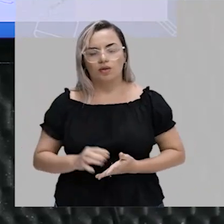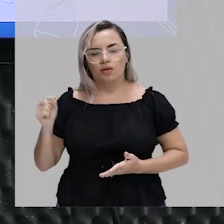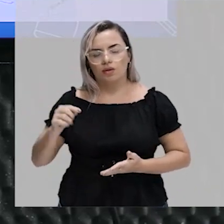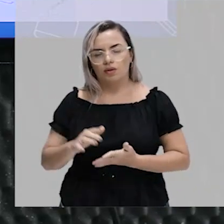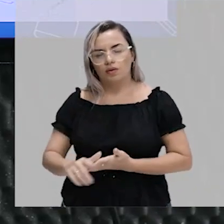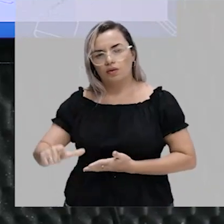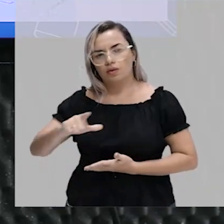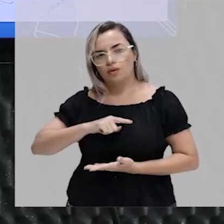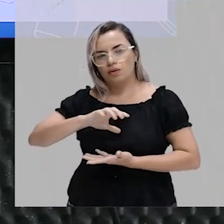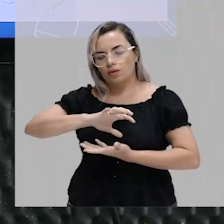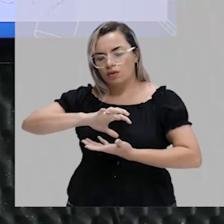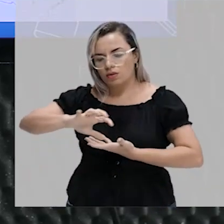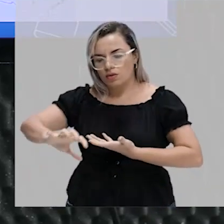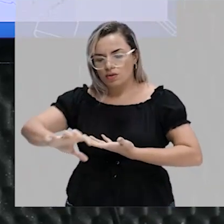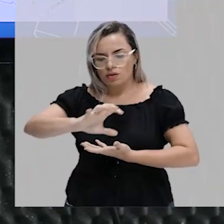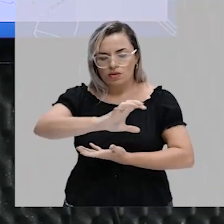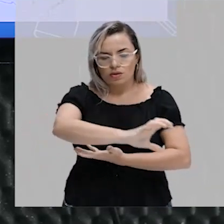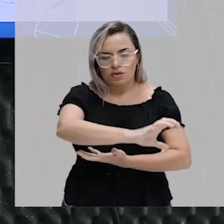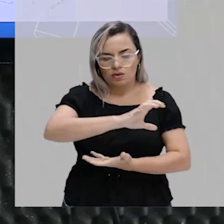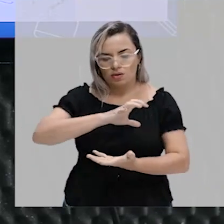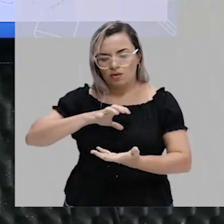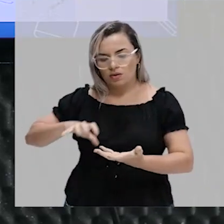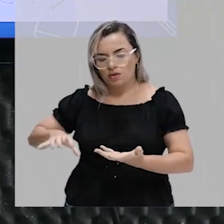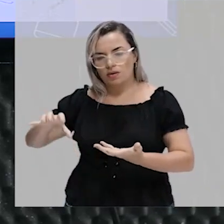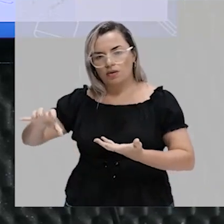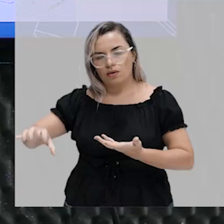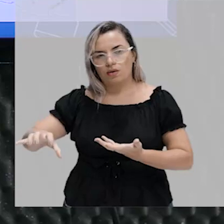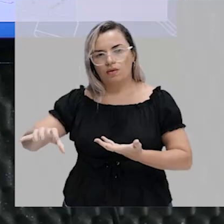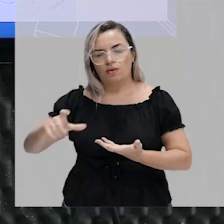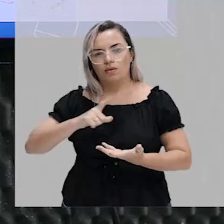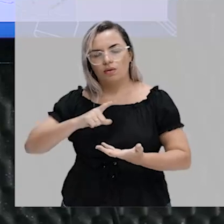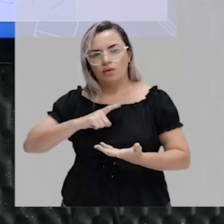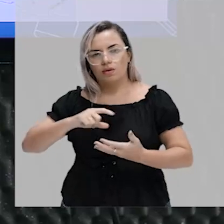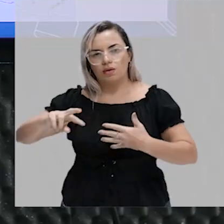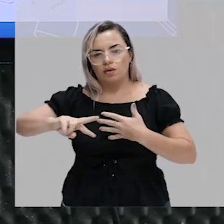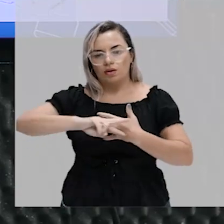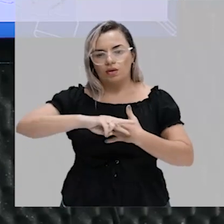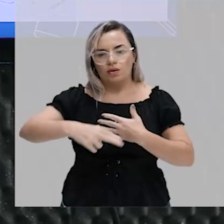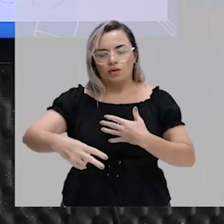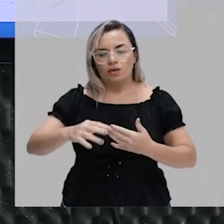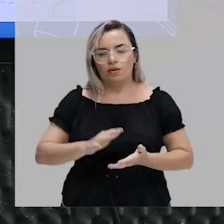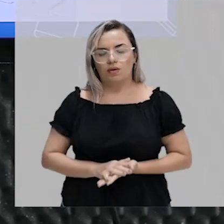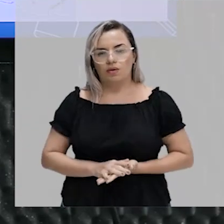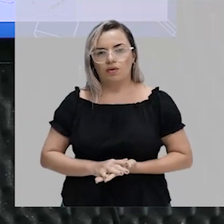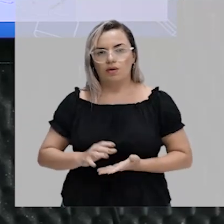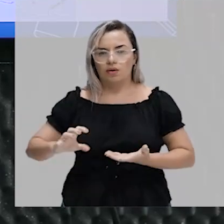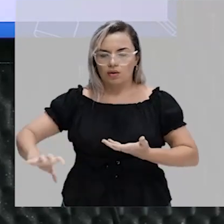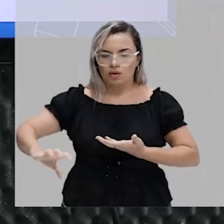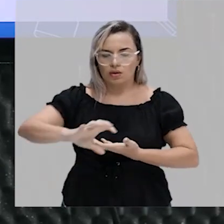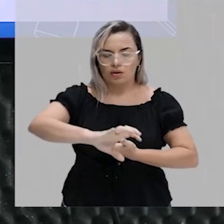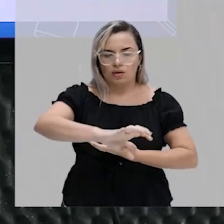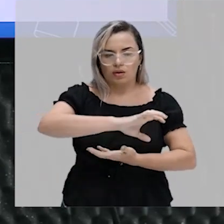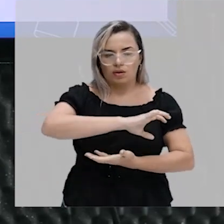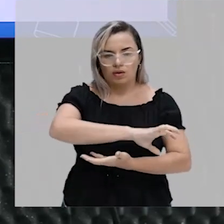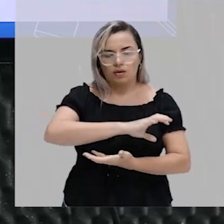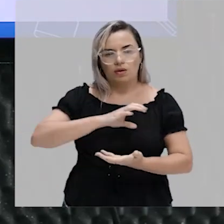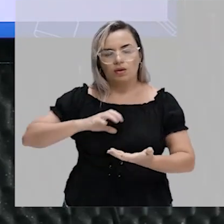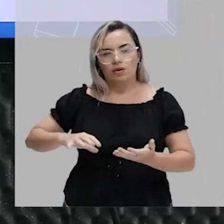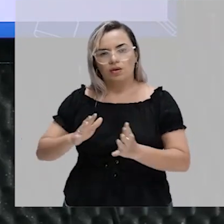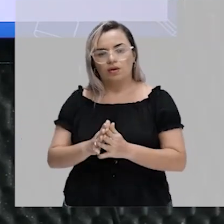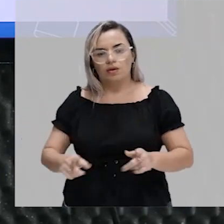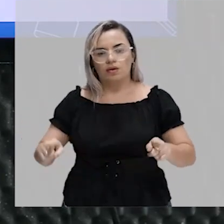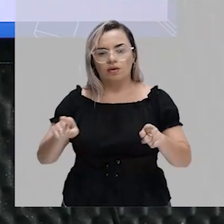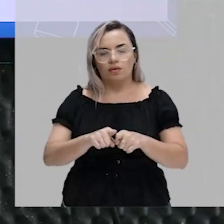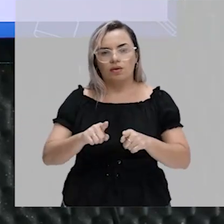a separação desses continentes, você vai ter uma consequência que é a separação geográfica, formação de